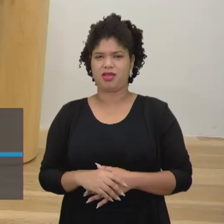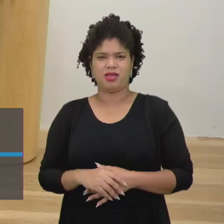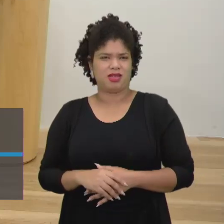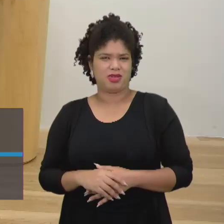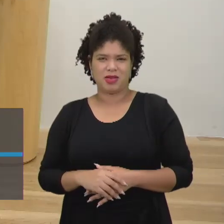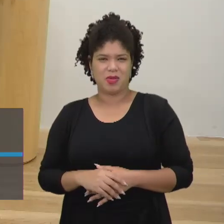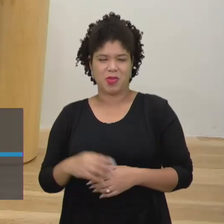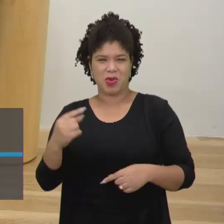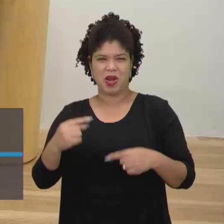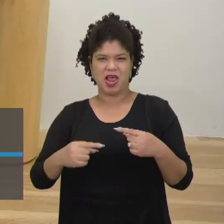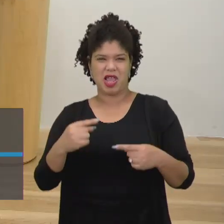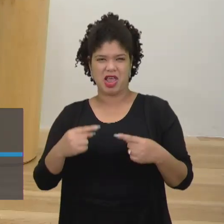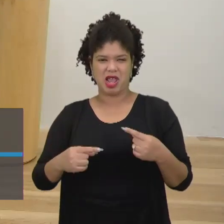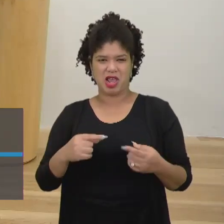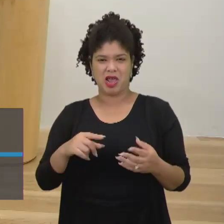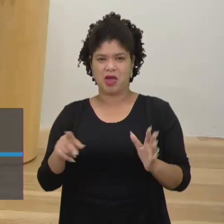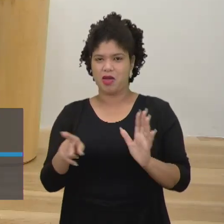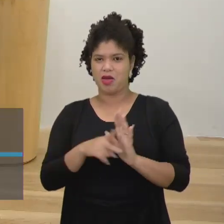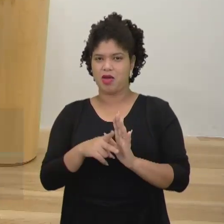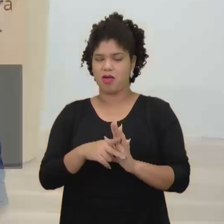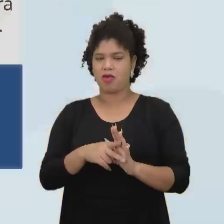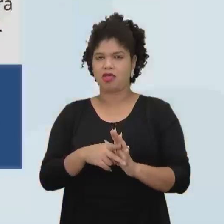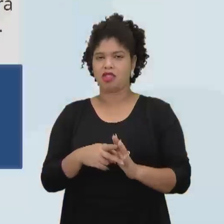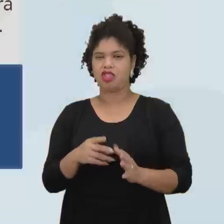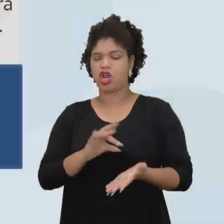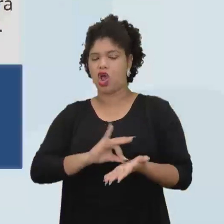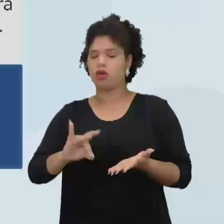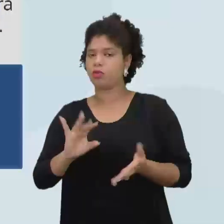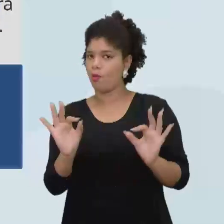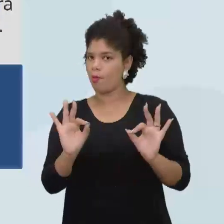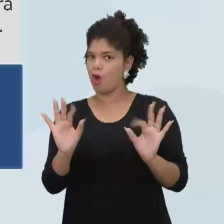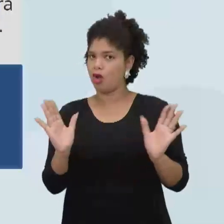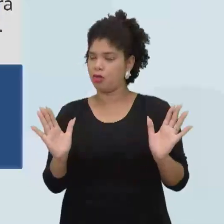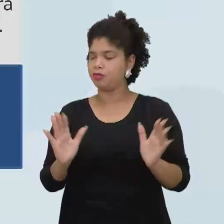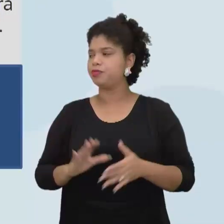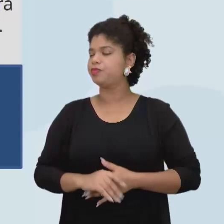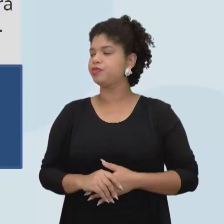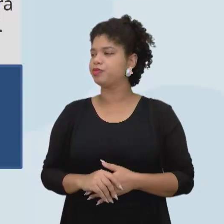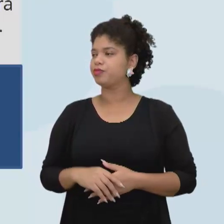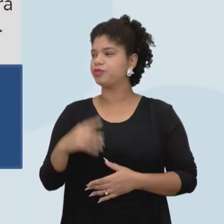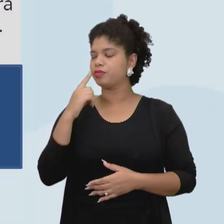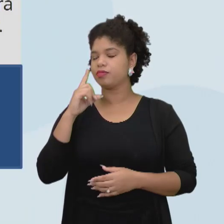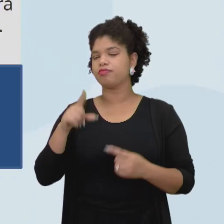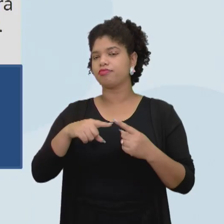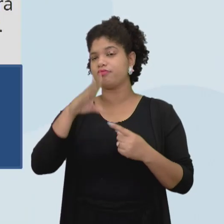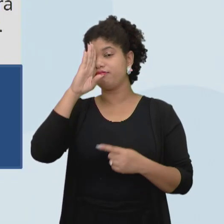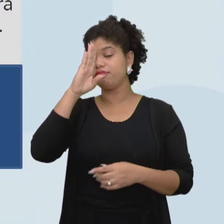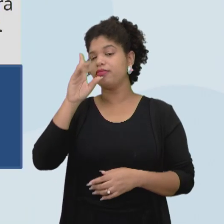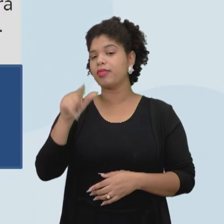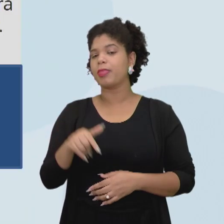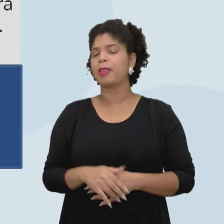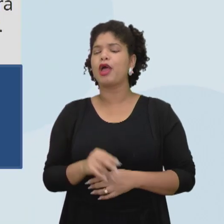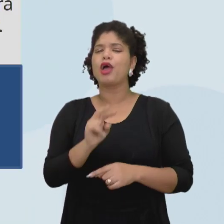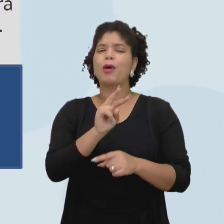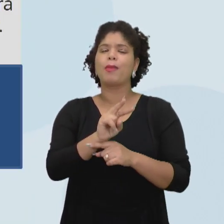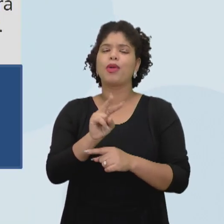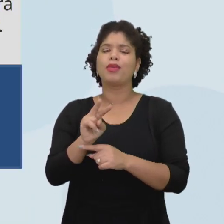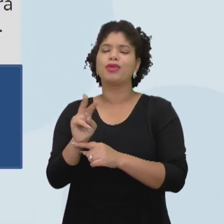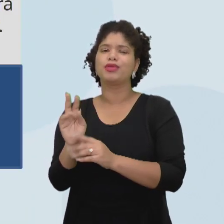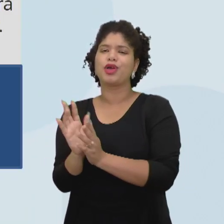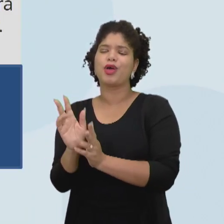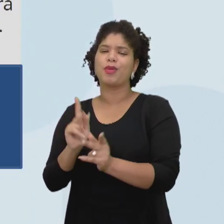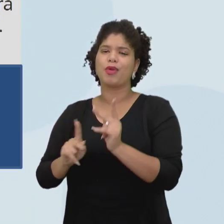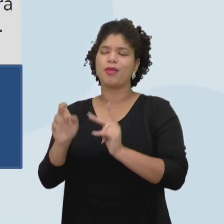separação. Mas continua conosco aqui. Seu objetivo é a manutenção e a proteção da população europeia